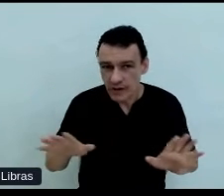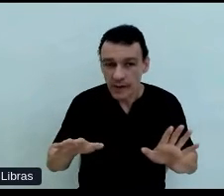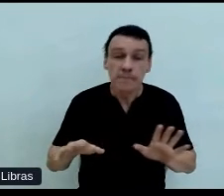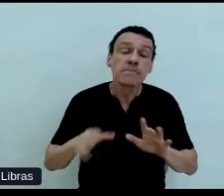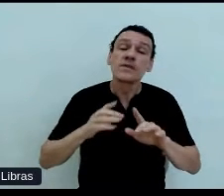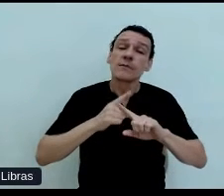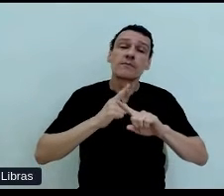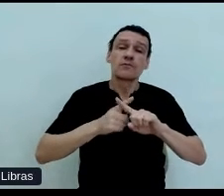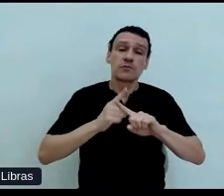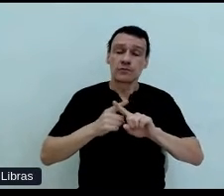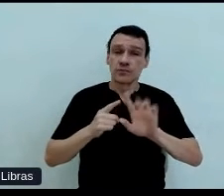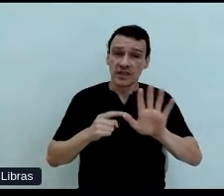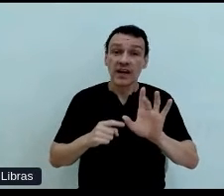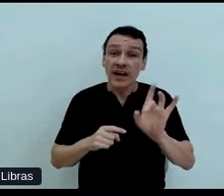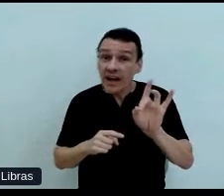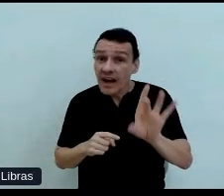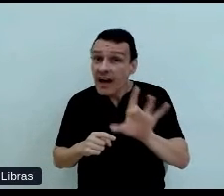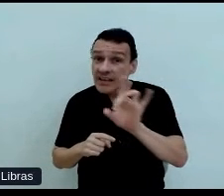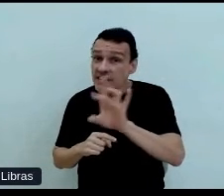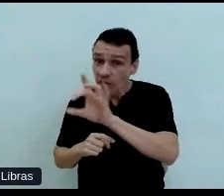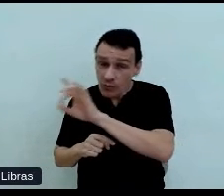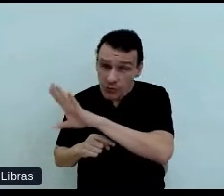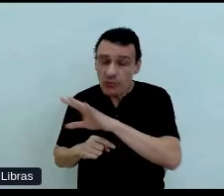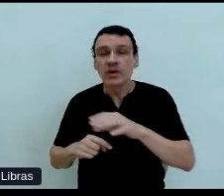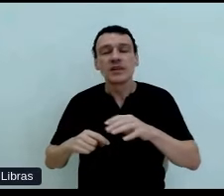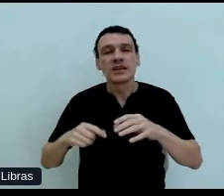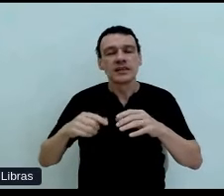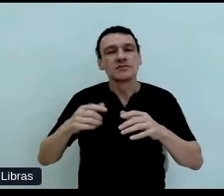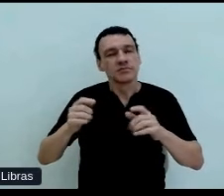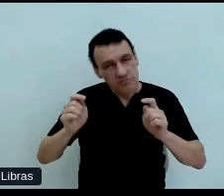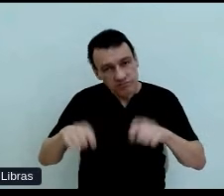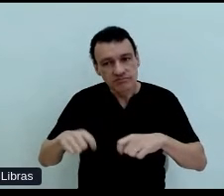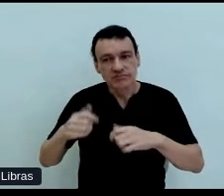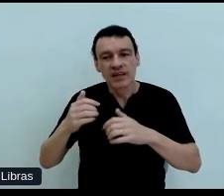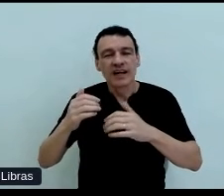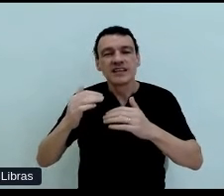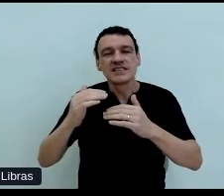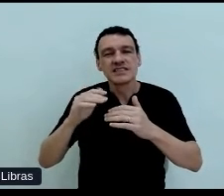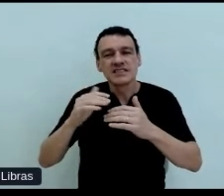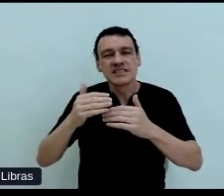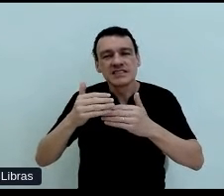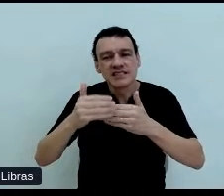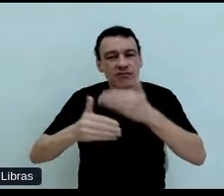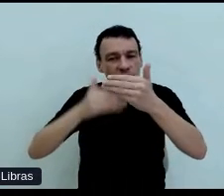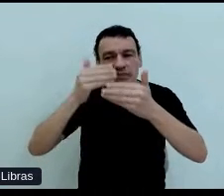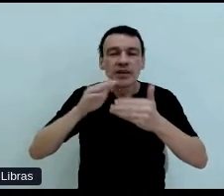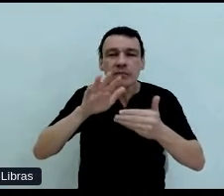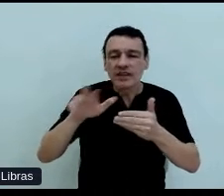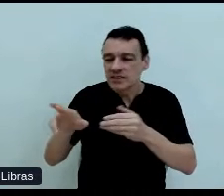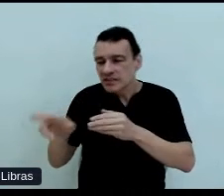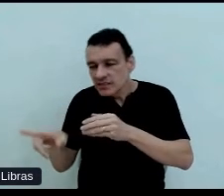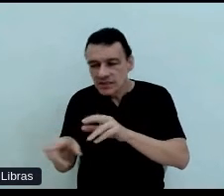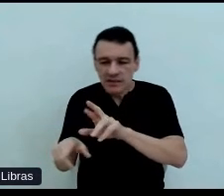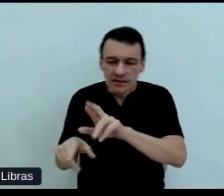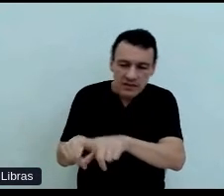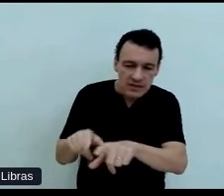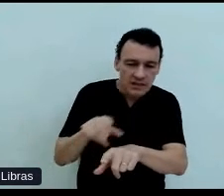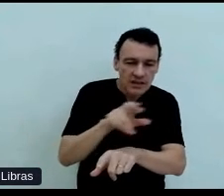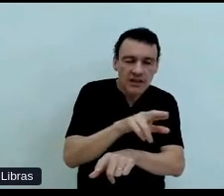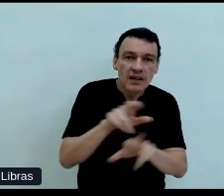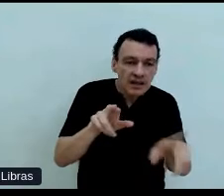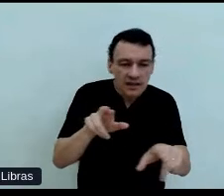de equidade. E isso é também chamado de discriminação positiva. Para isso, é válido